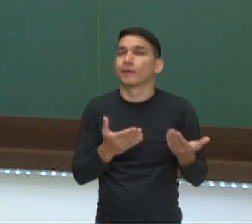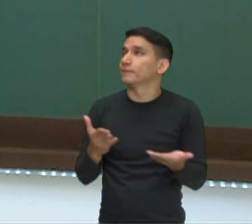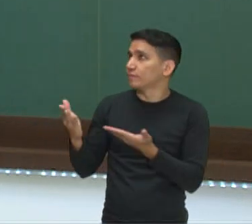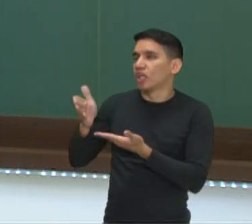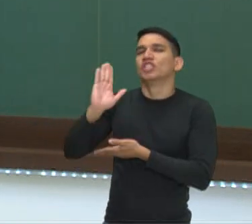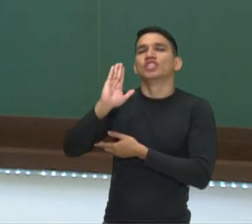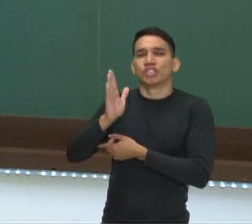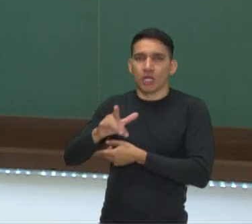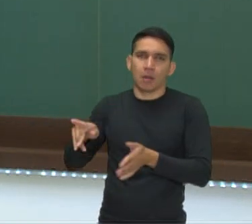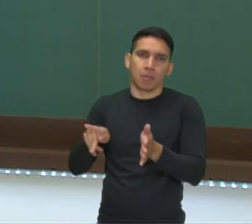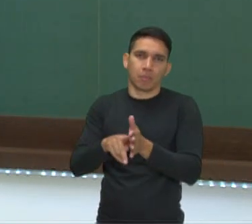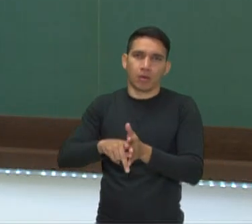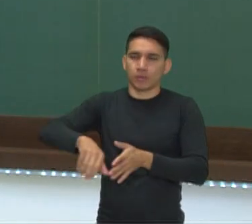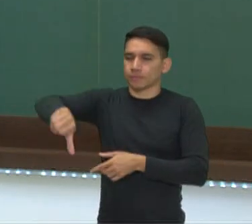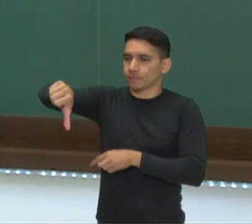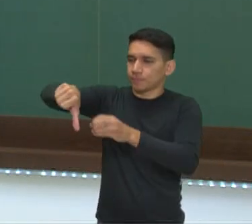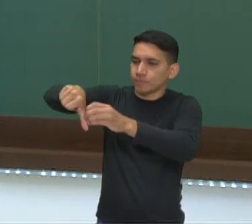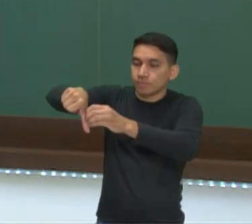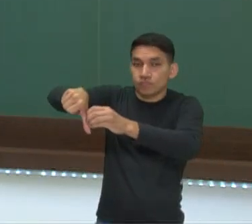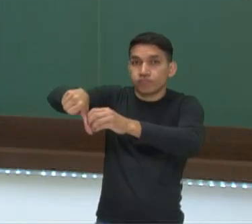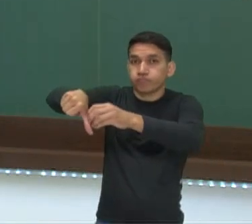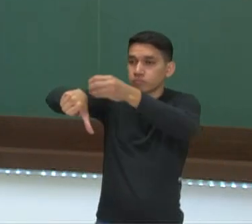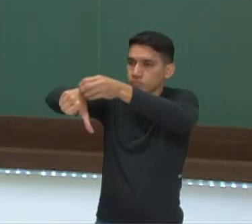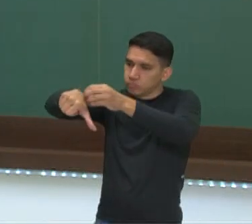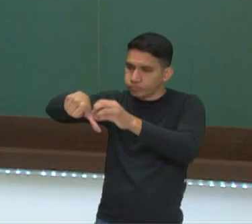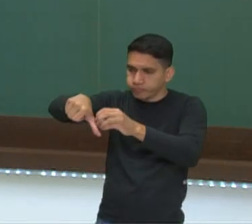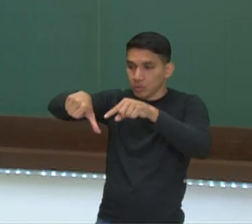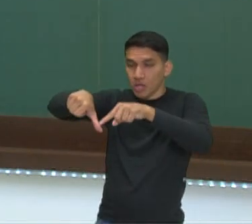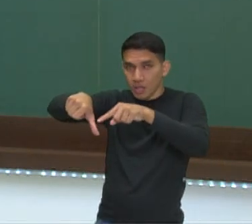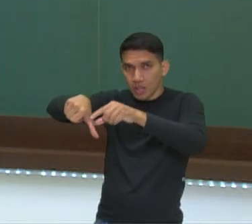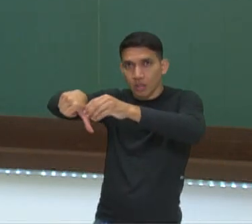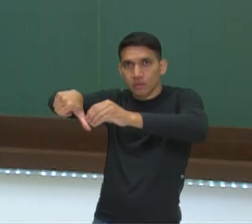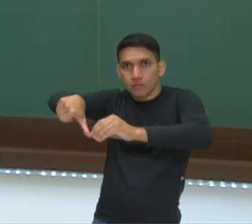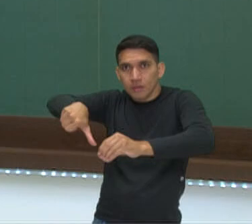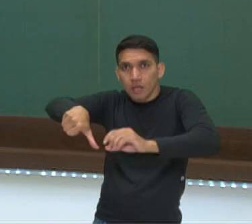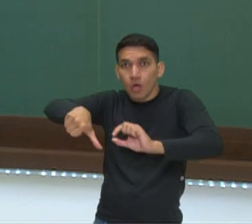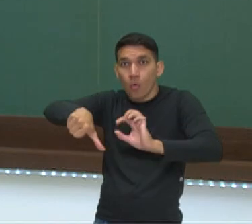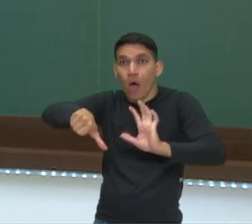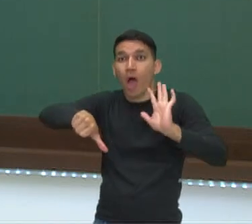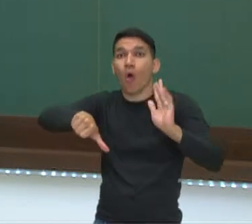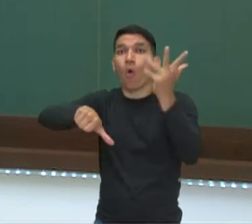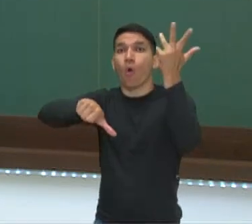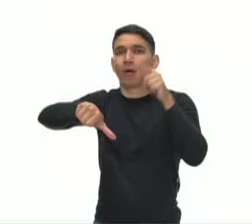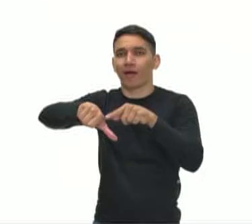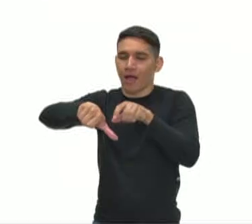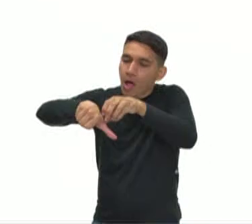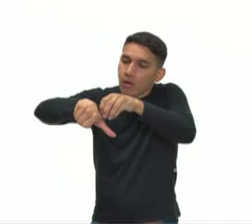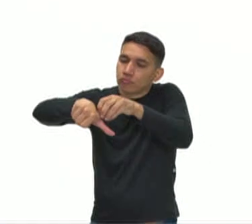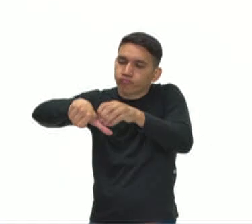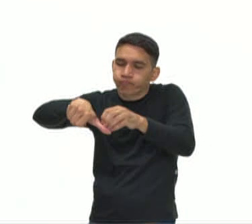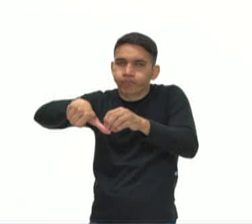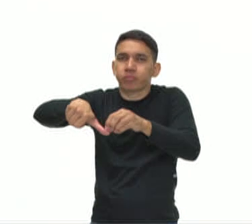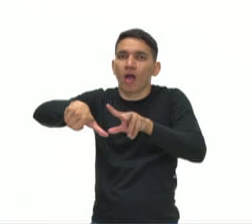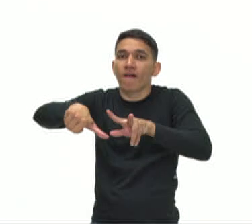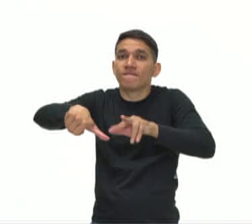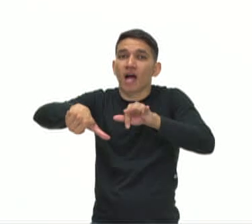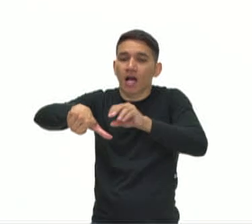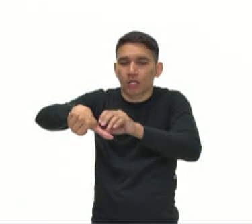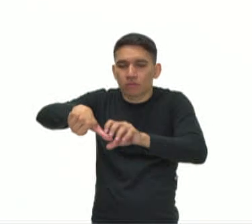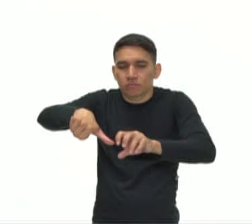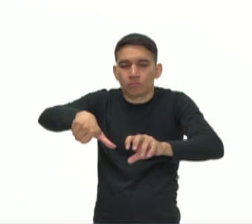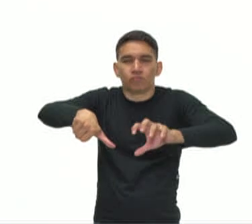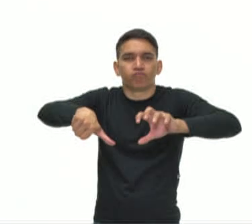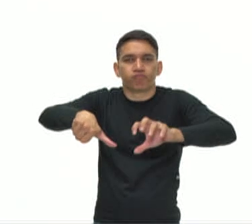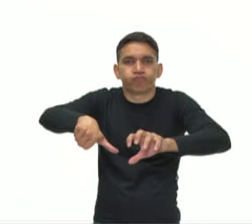que eles estão nos ureteres, vai acontecer então que essas pedrinhas vão descer, vão passar pela